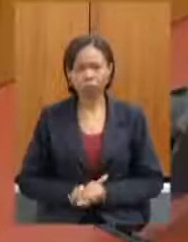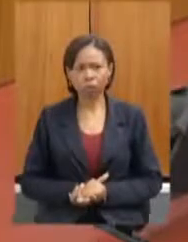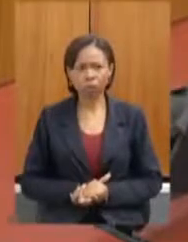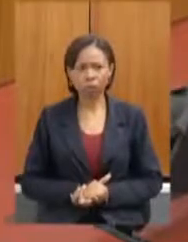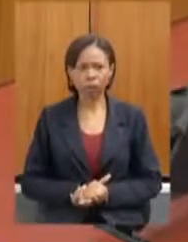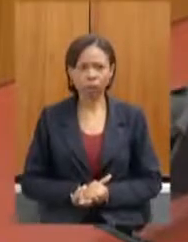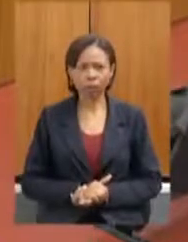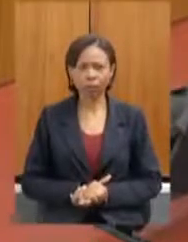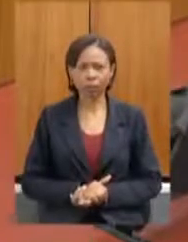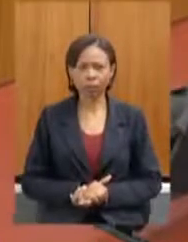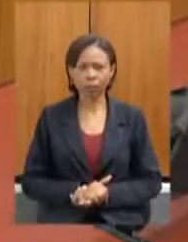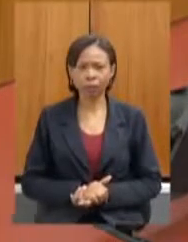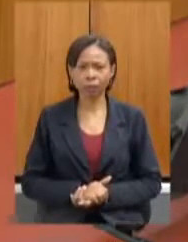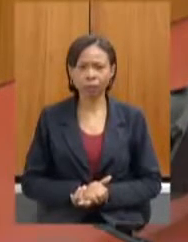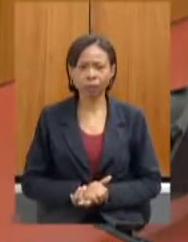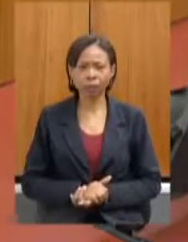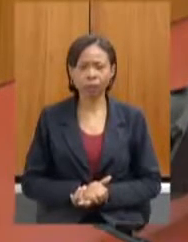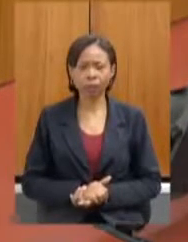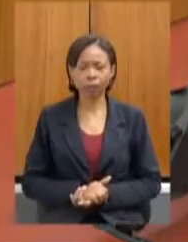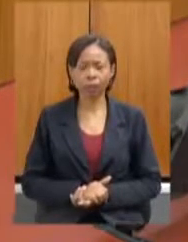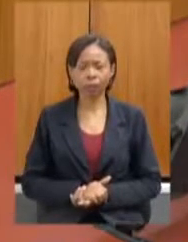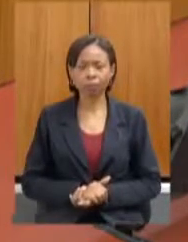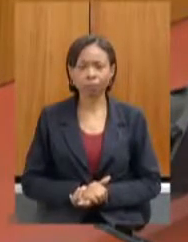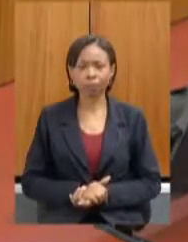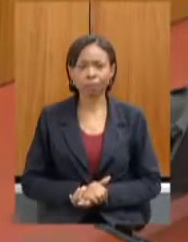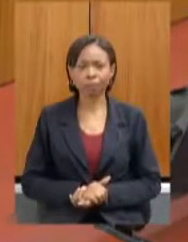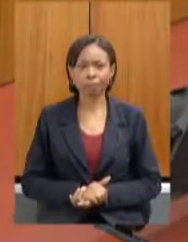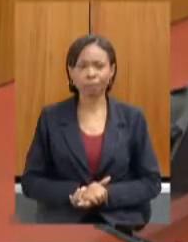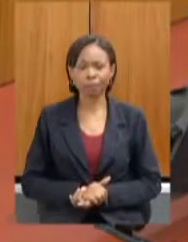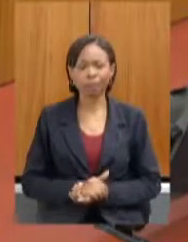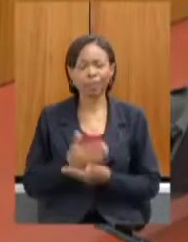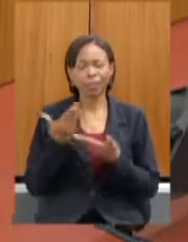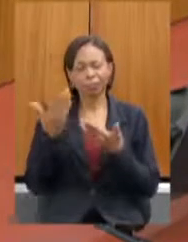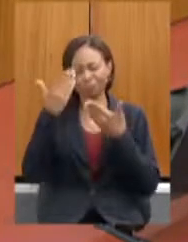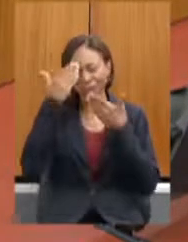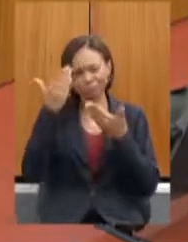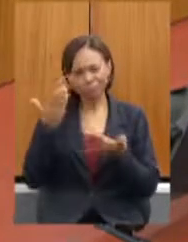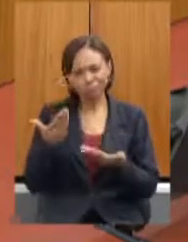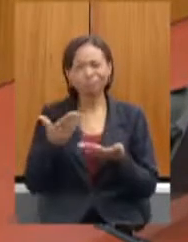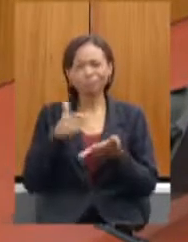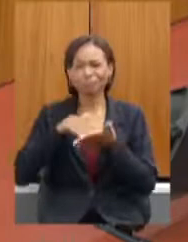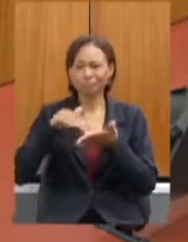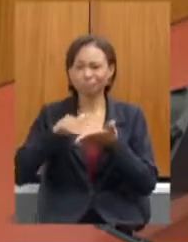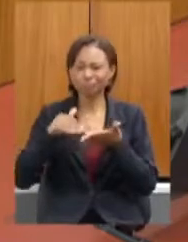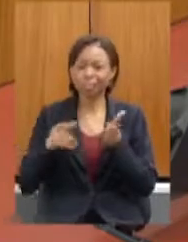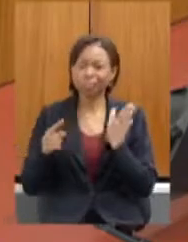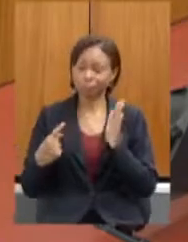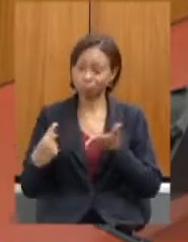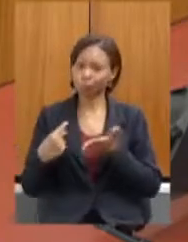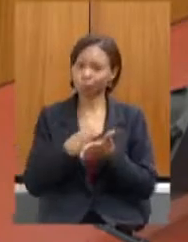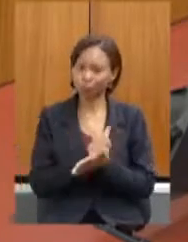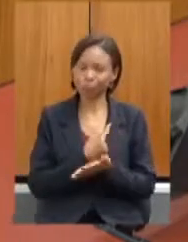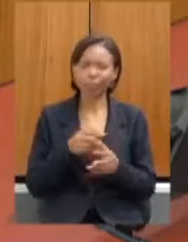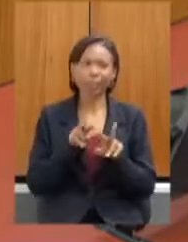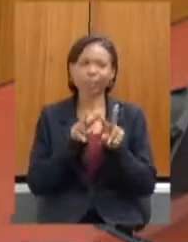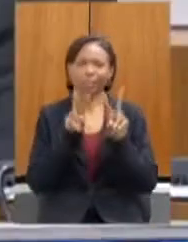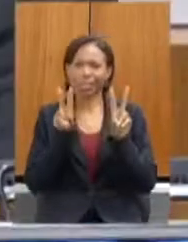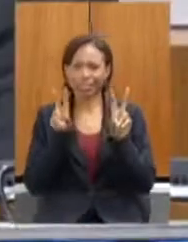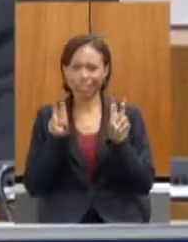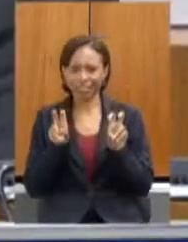palavra o secretário do teu caso do ar Deputado Dr Jean Freire Obrigado pelas perguntas né em relação